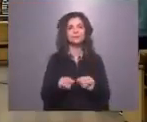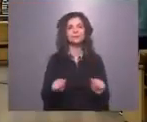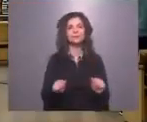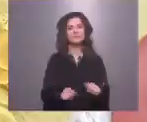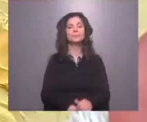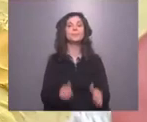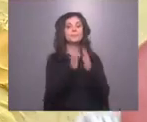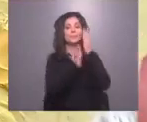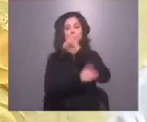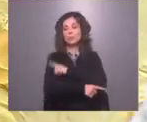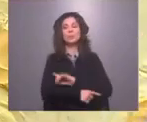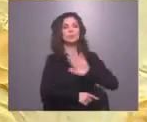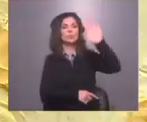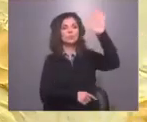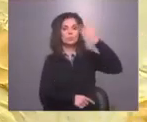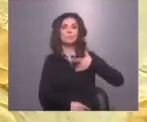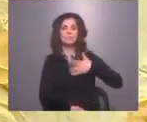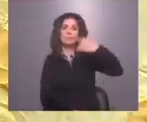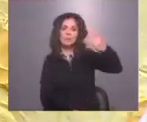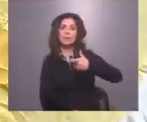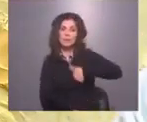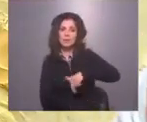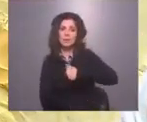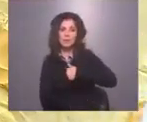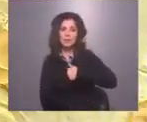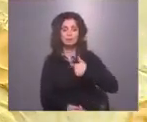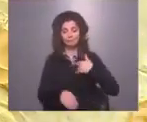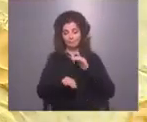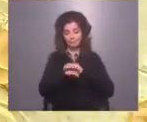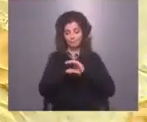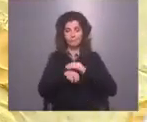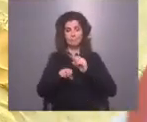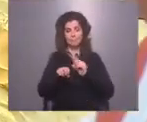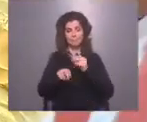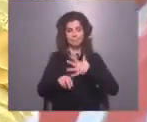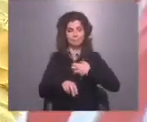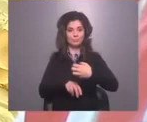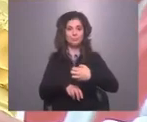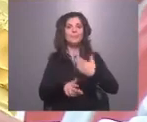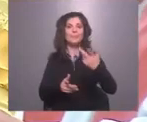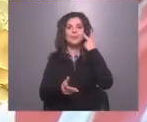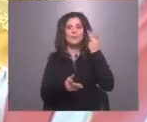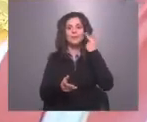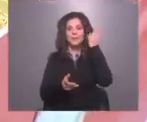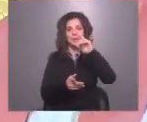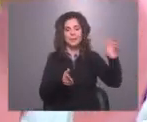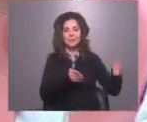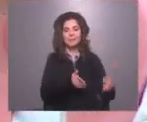Deus Todo-Poderoso, tenha compaixão de nós, perdoe os nossos pecados e nos conduza à vida